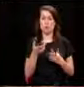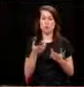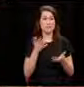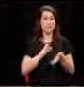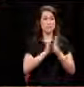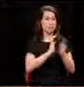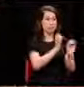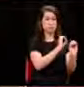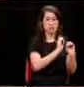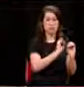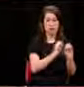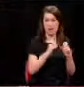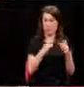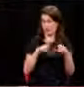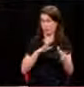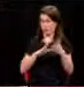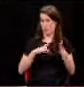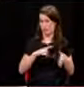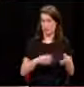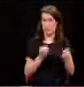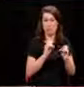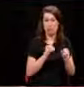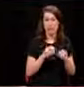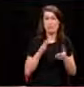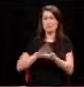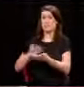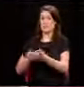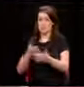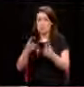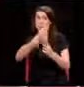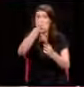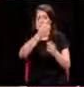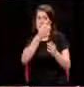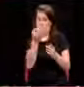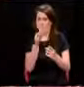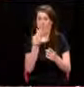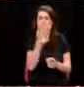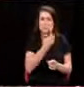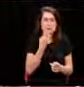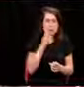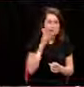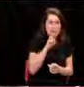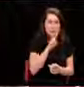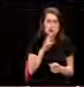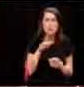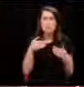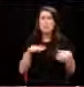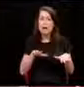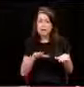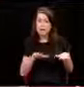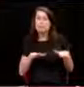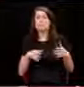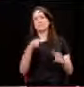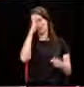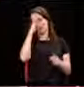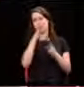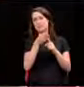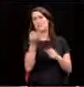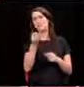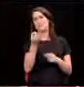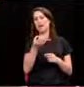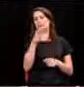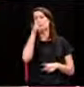esse nós não estamos preparados para esse tipo de atendimento. O nosso atendimento tem que ser para pessoas que dominam a língua gestual portuguesa. Portanto, fica também,